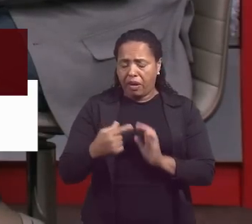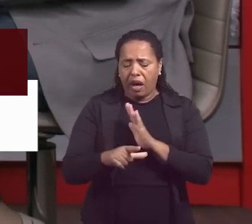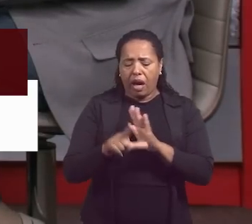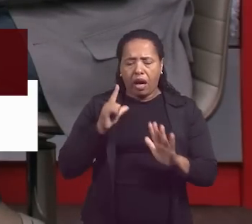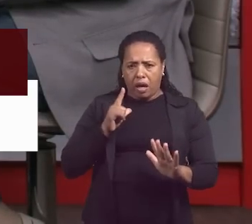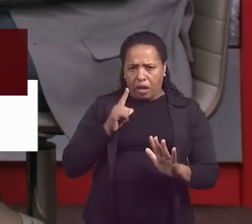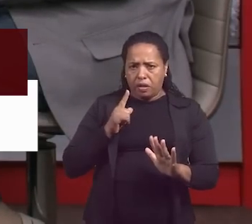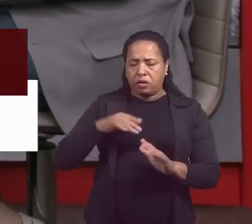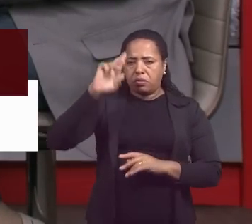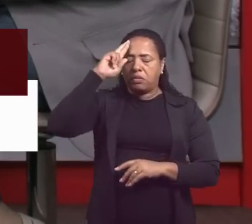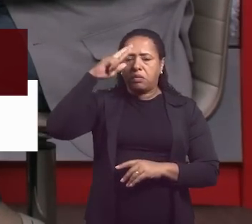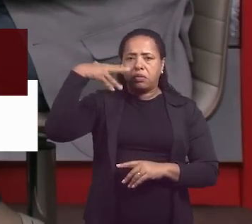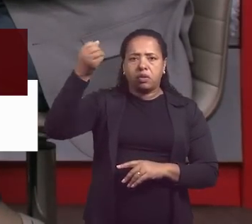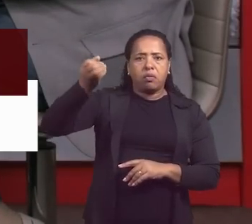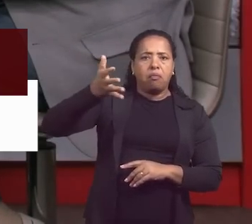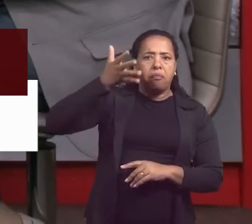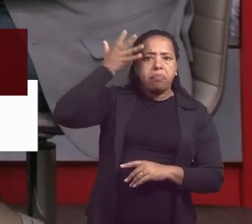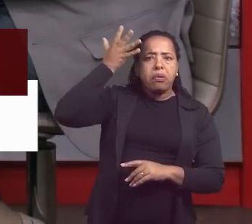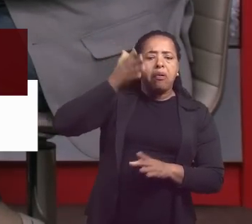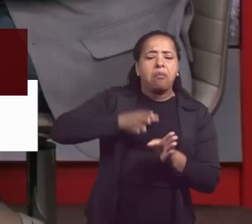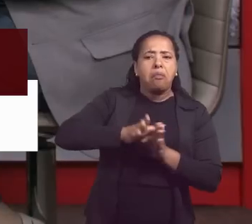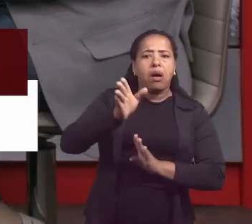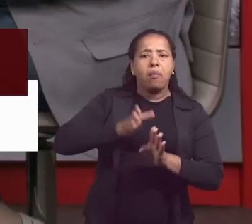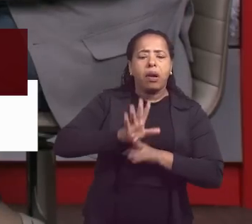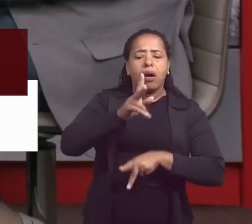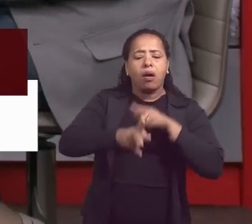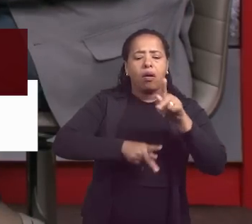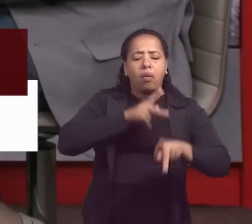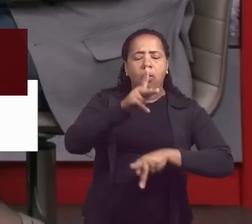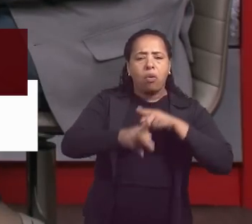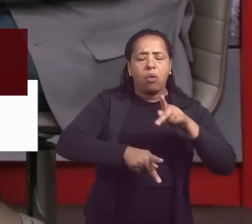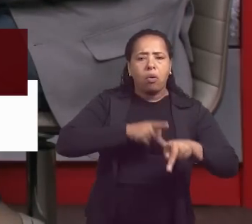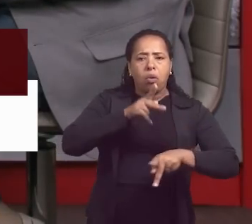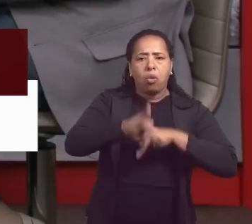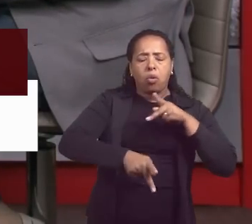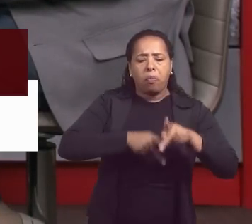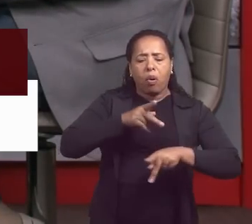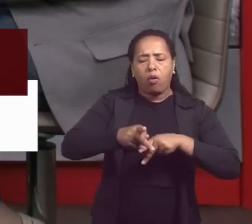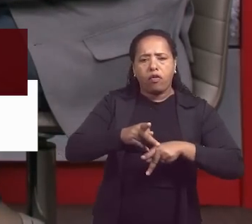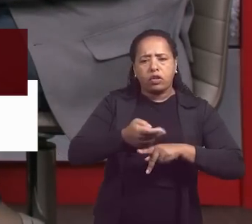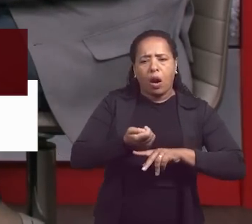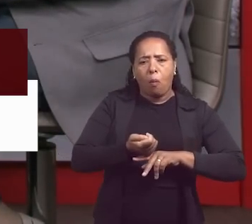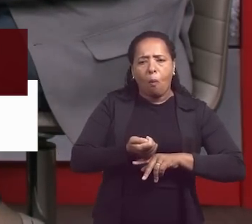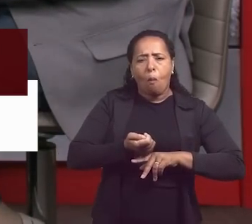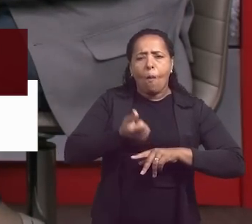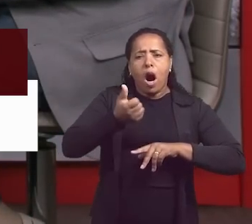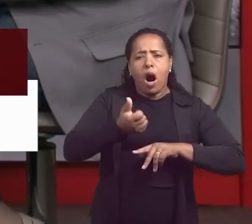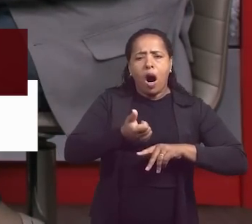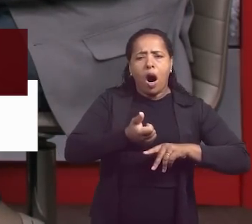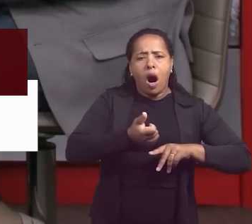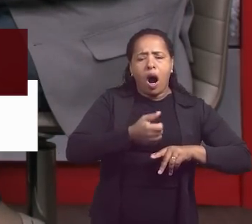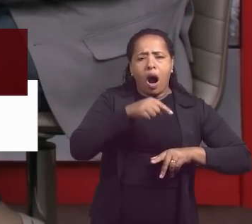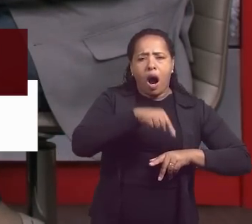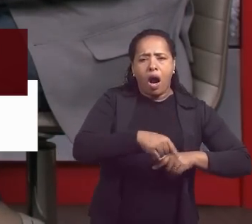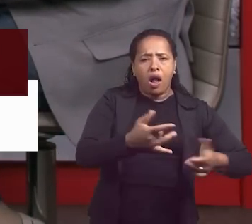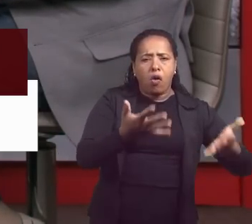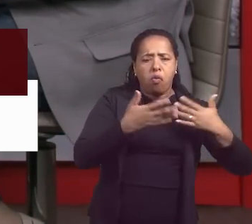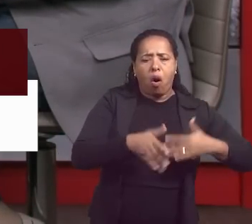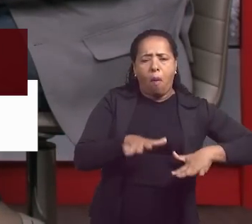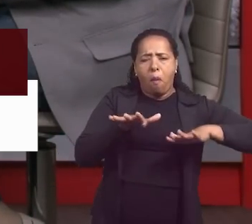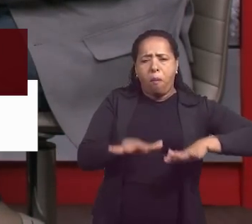deu orientações ao povo para que, findada, né? Eles estavam findando a caminhada no deserto e